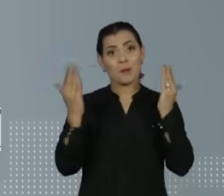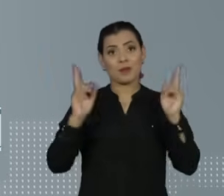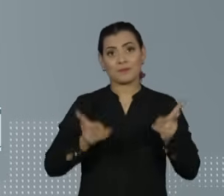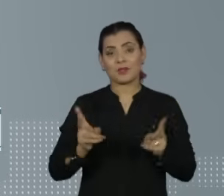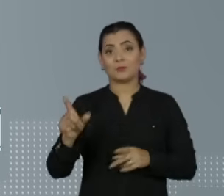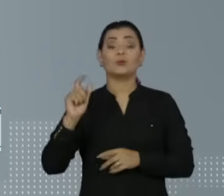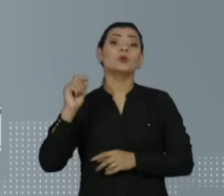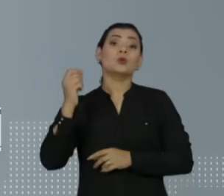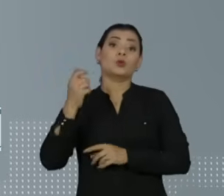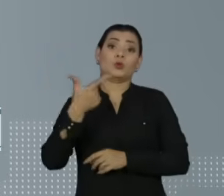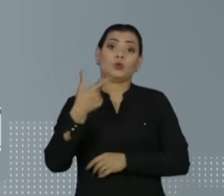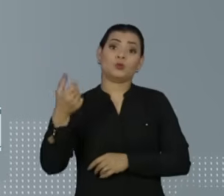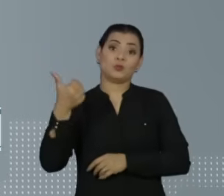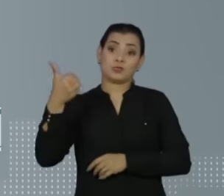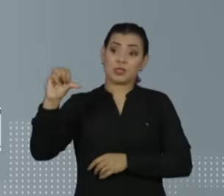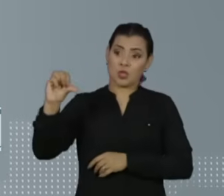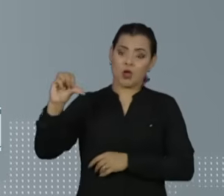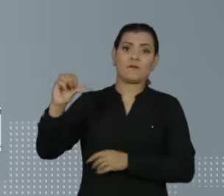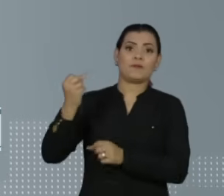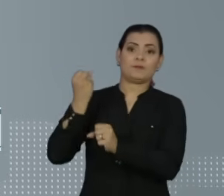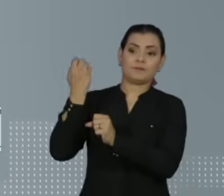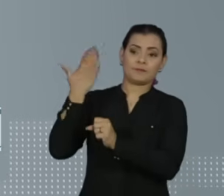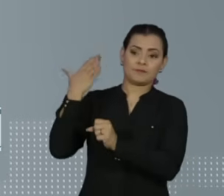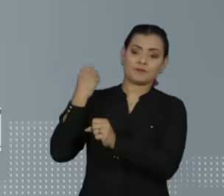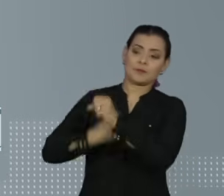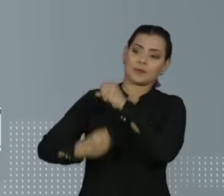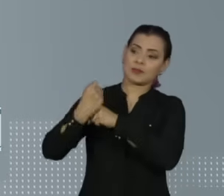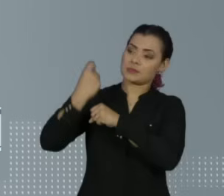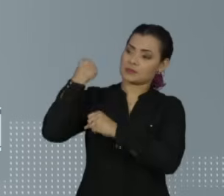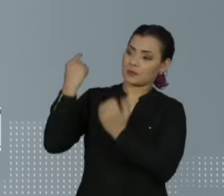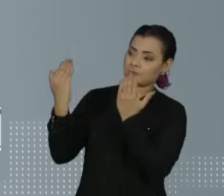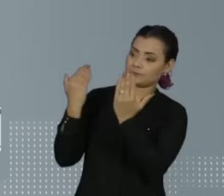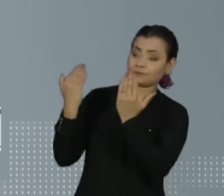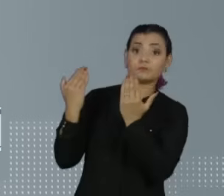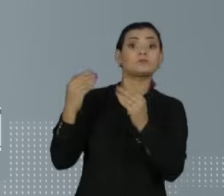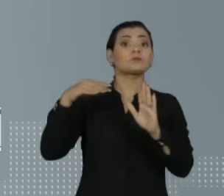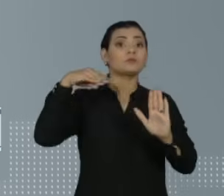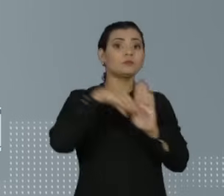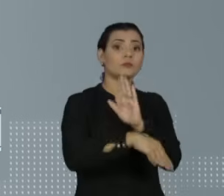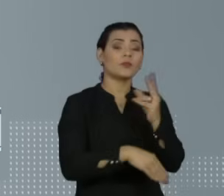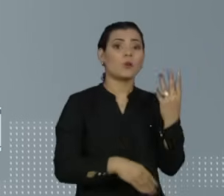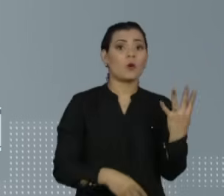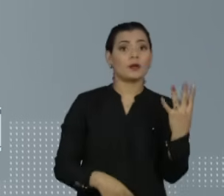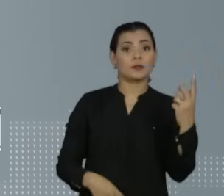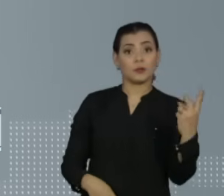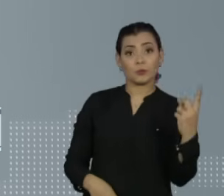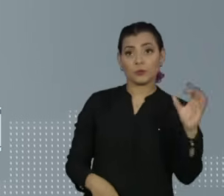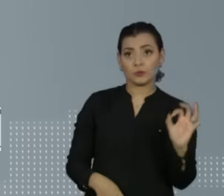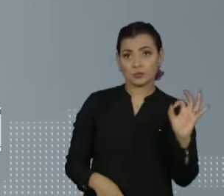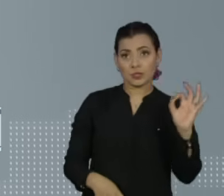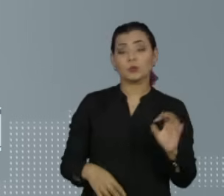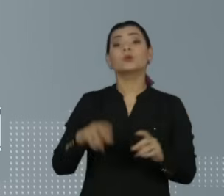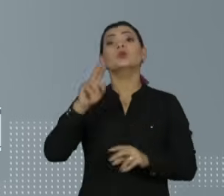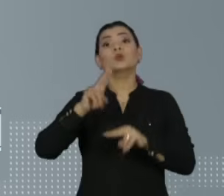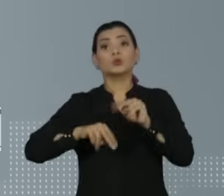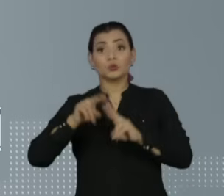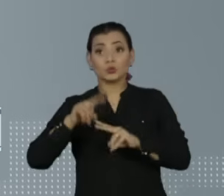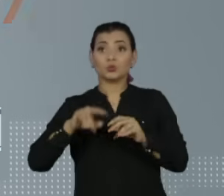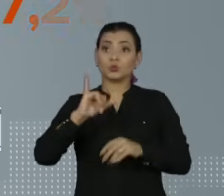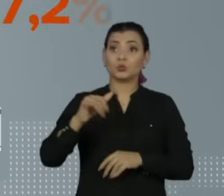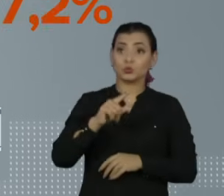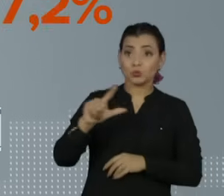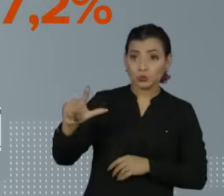de 2019. Em maio, queda de 41%. Em junho, de 30%. Em julho, a queda foi